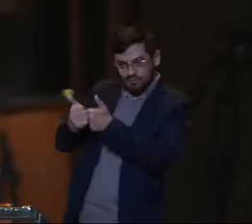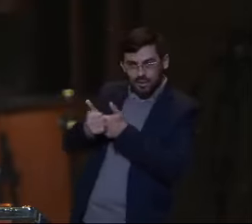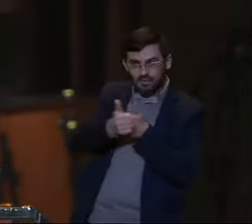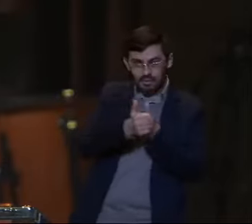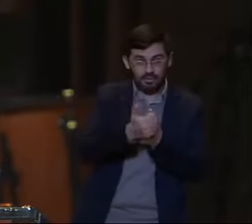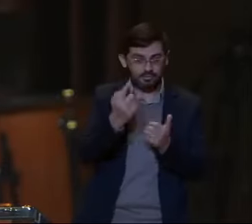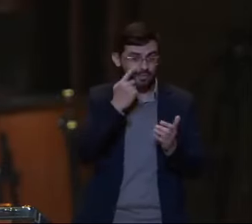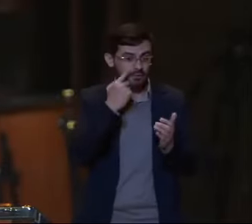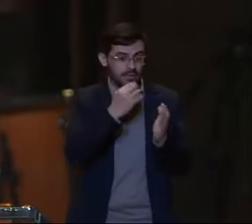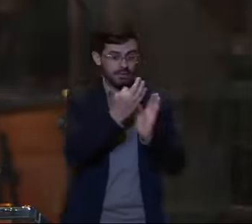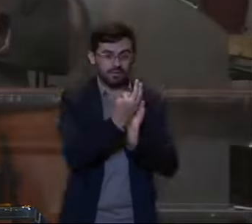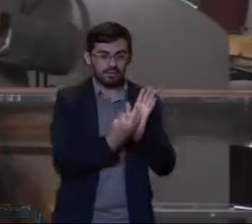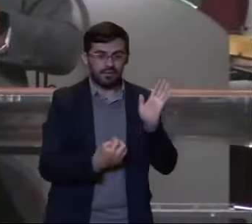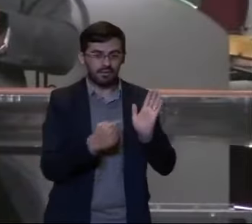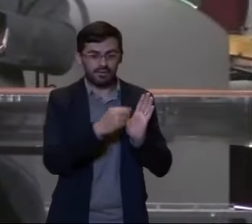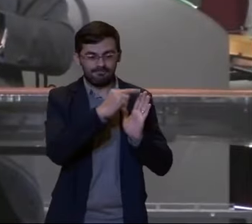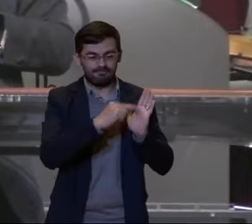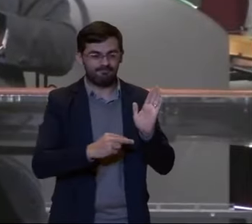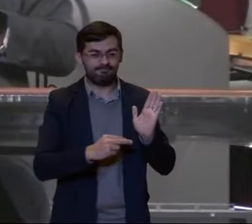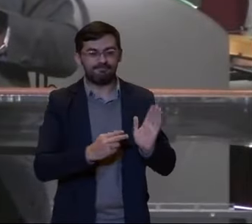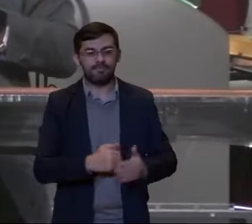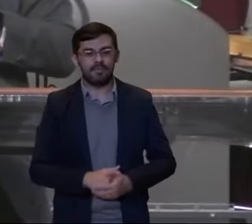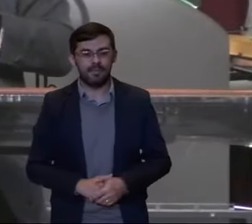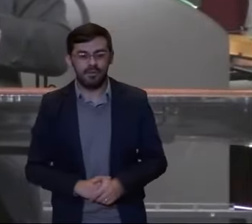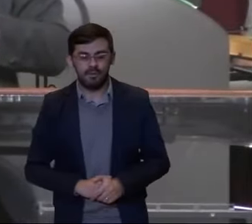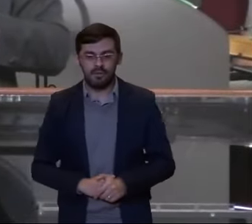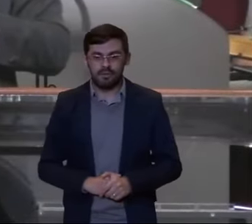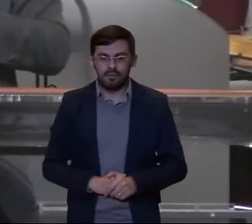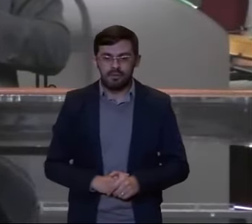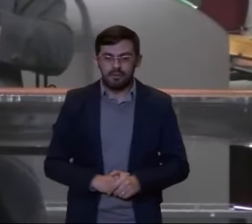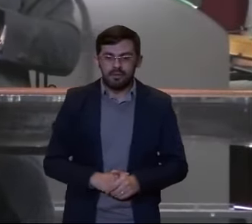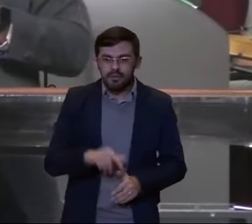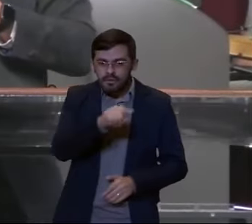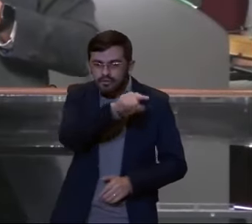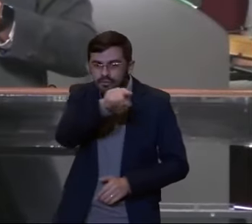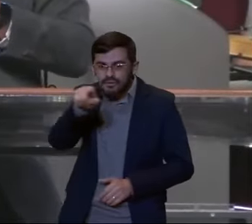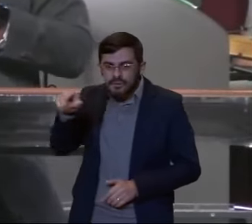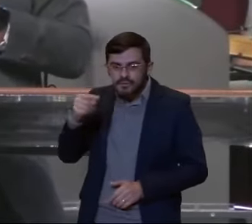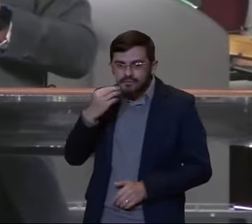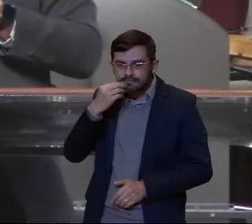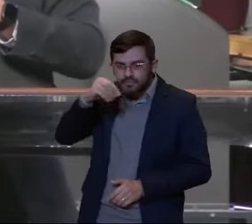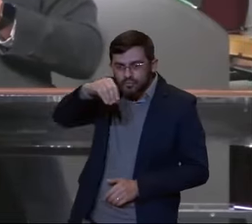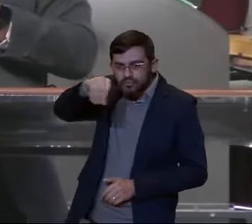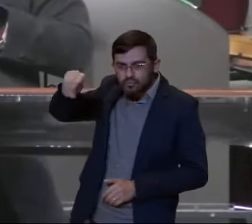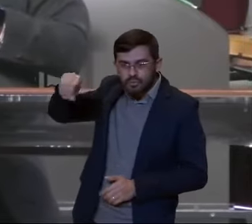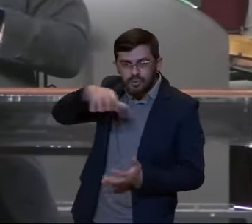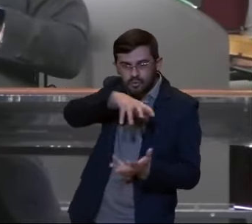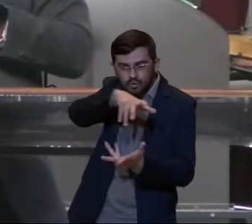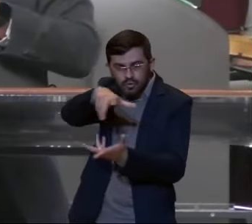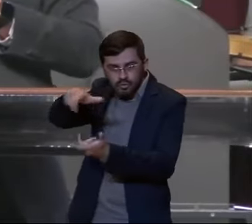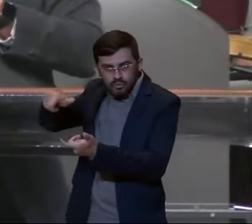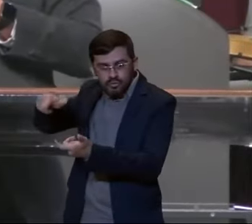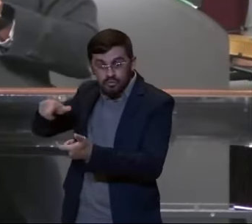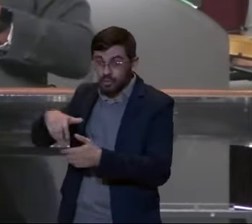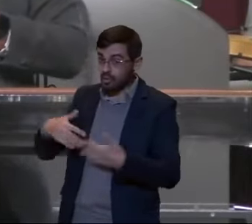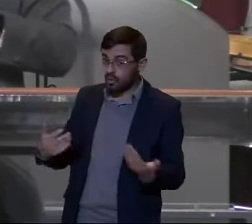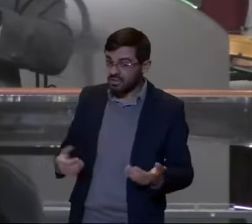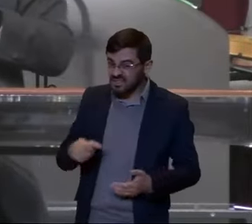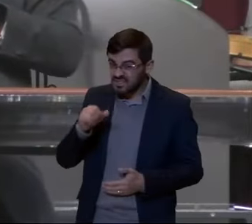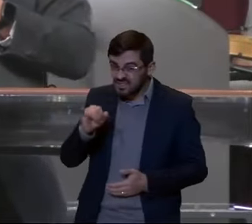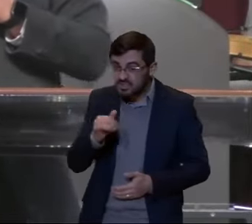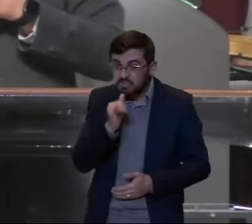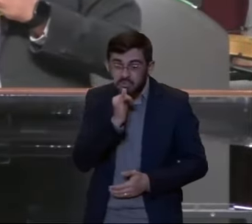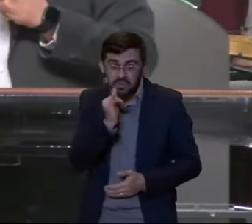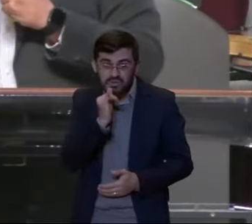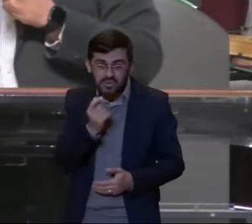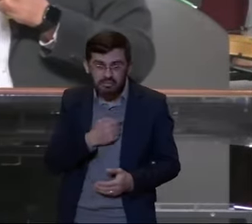esse texto da palavra de Deus. Vocês são o sal da terra. Ora, se o sal